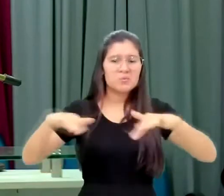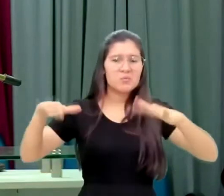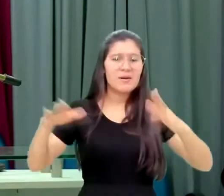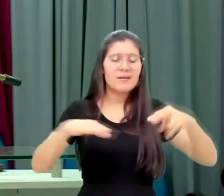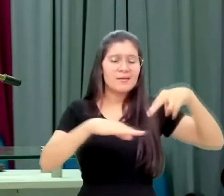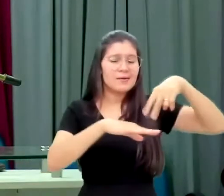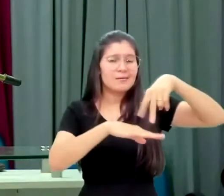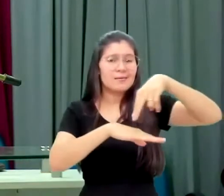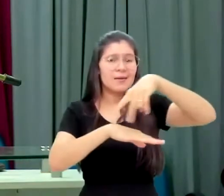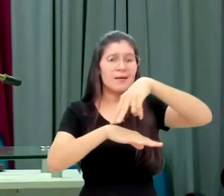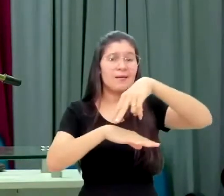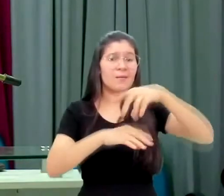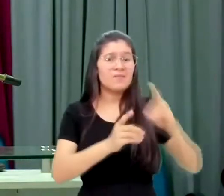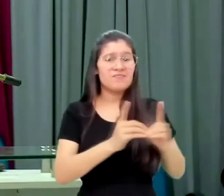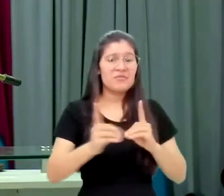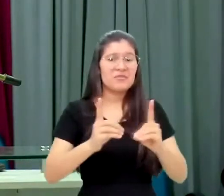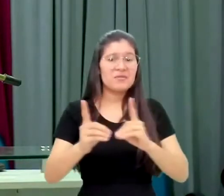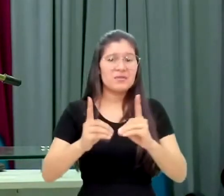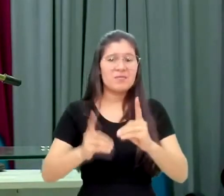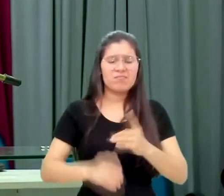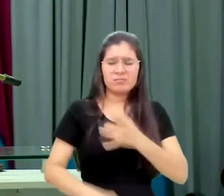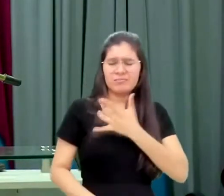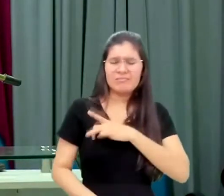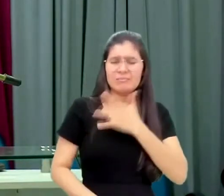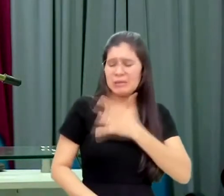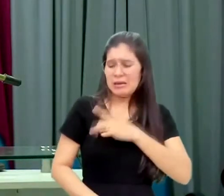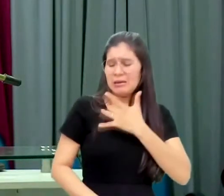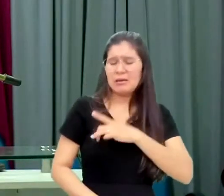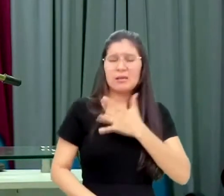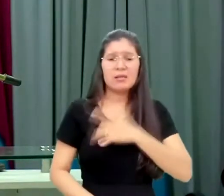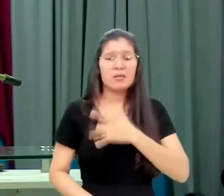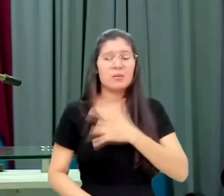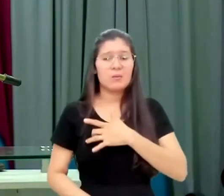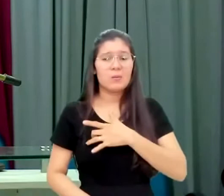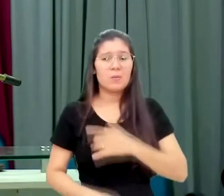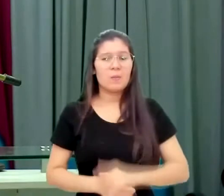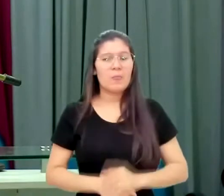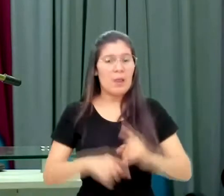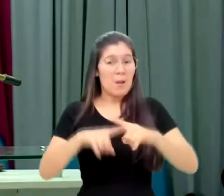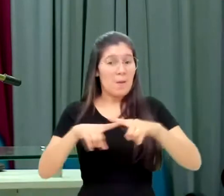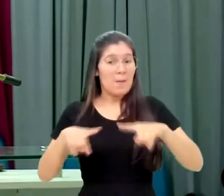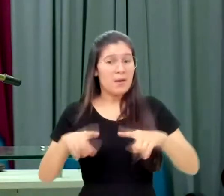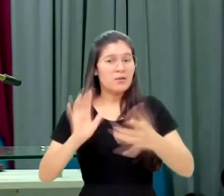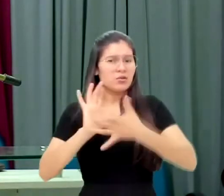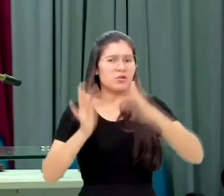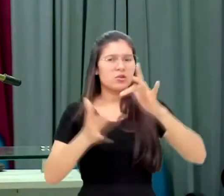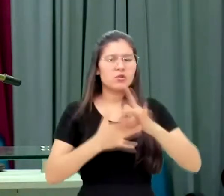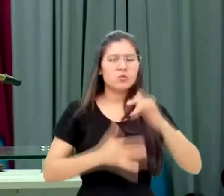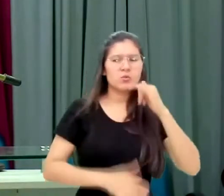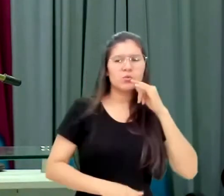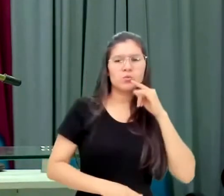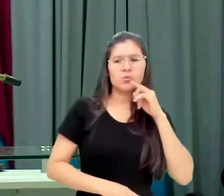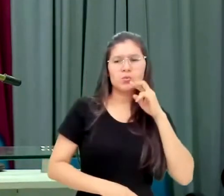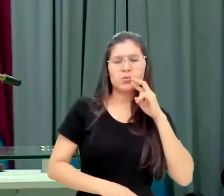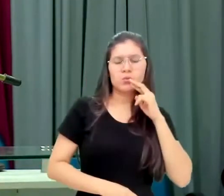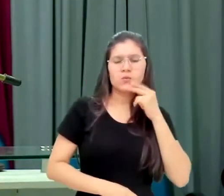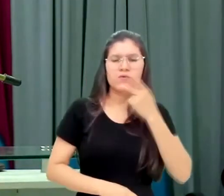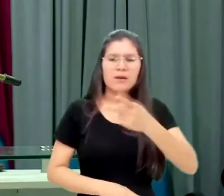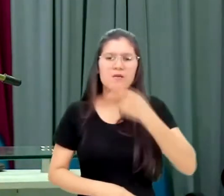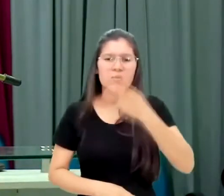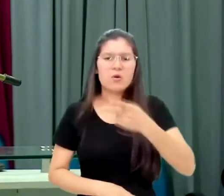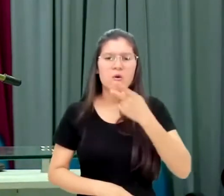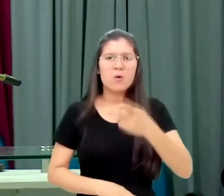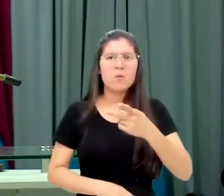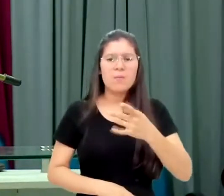com medo. Jesus disse: não temas, sou eu. E Pedro disse: Senhor,